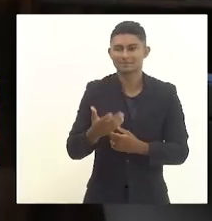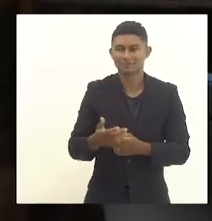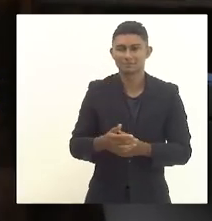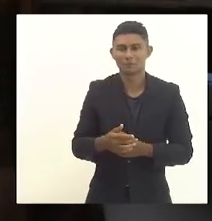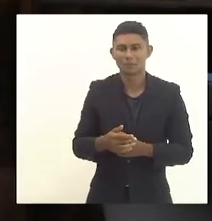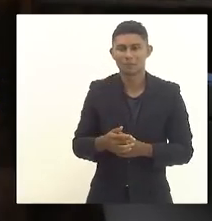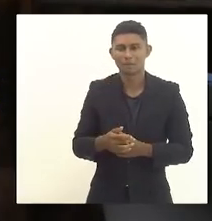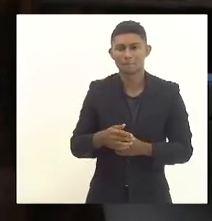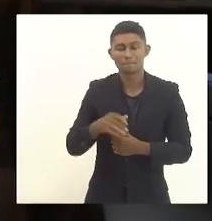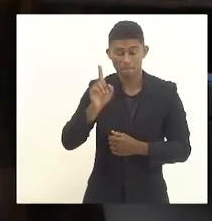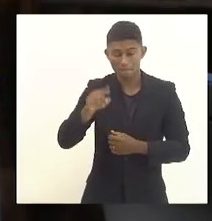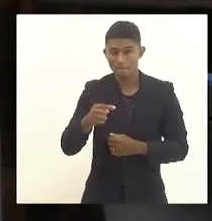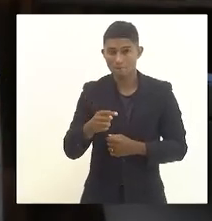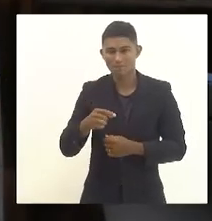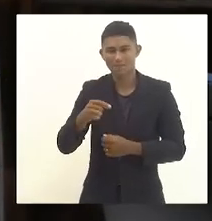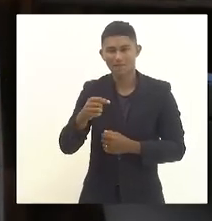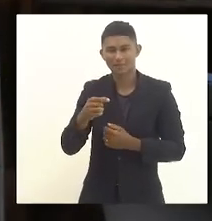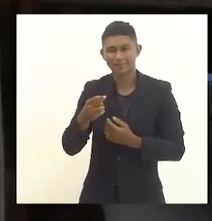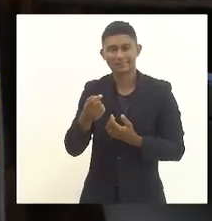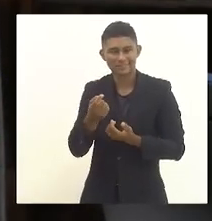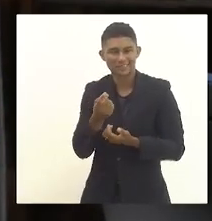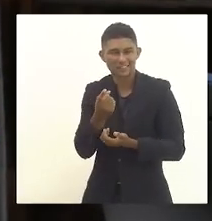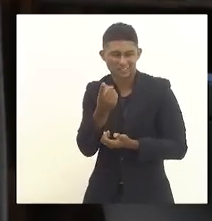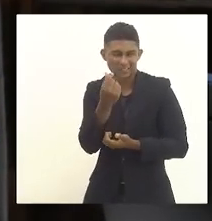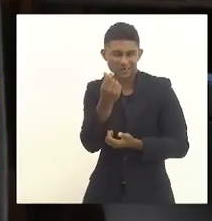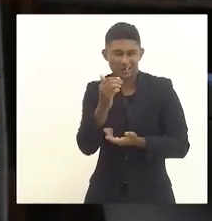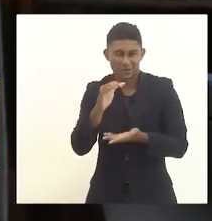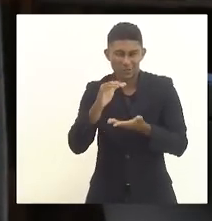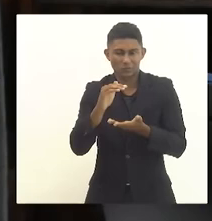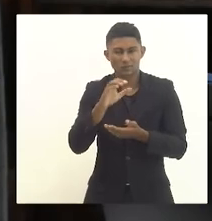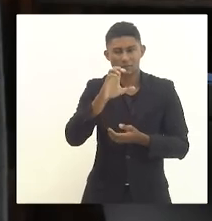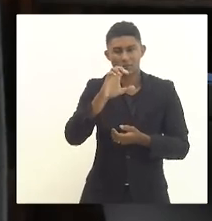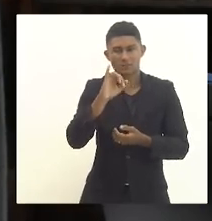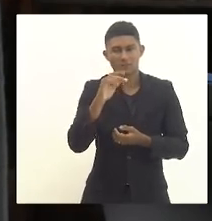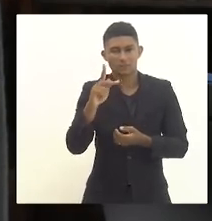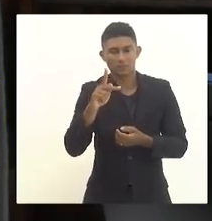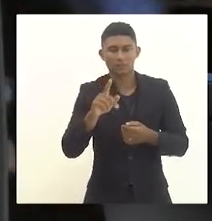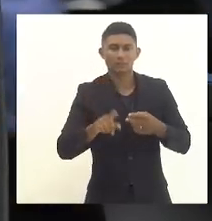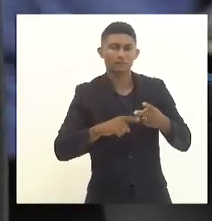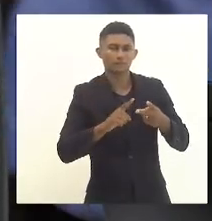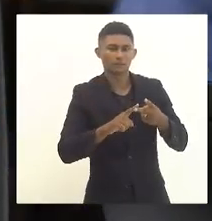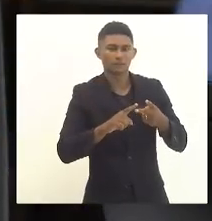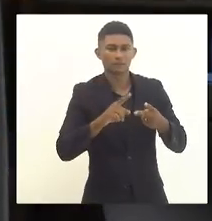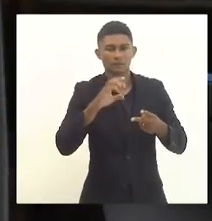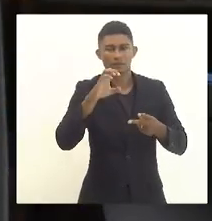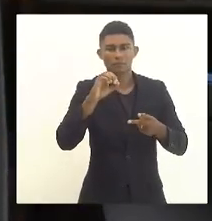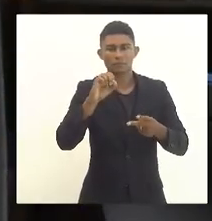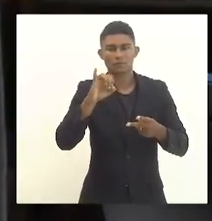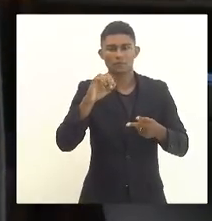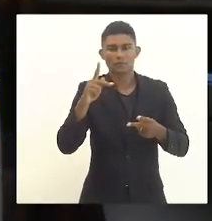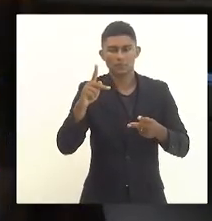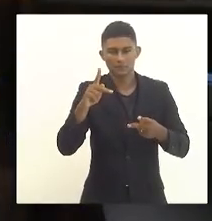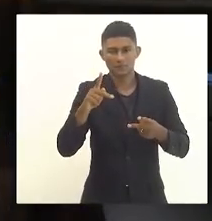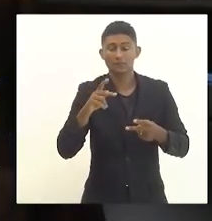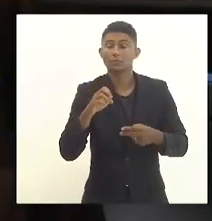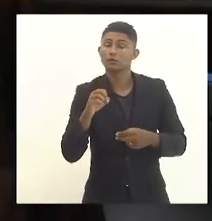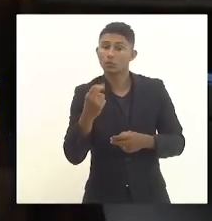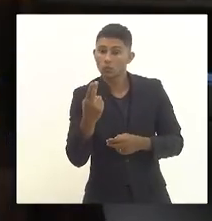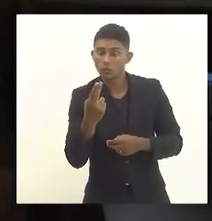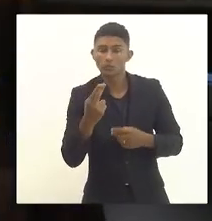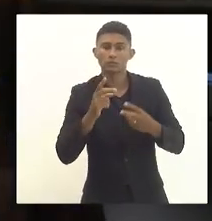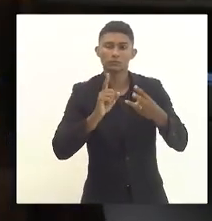entendi dessa mesa, através dos recursos da CIP e da COSIP, assim chamada pelos municípios, ou através